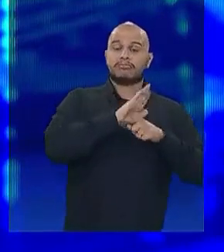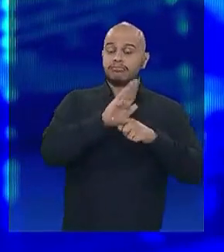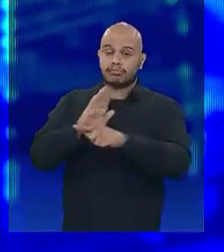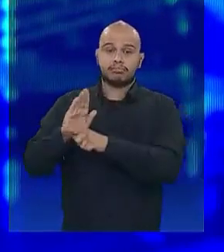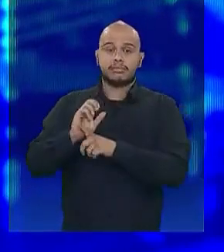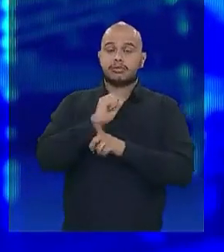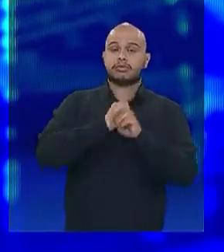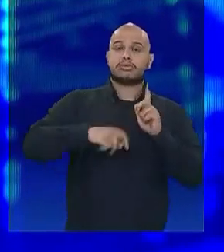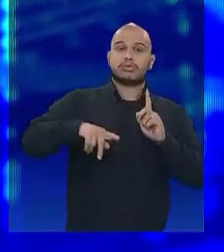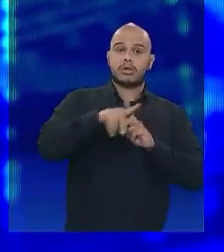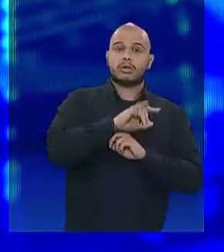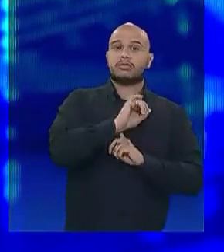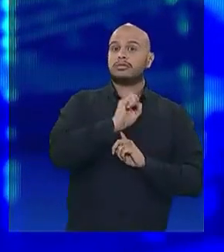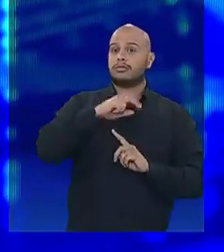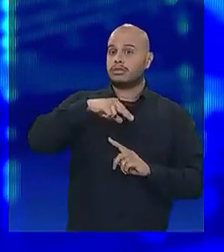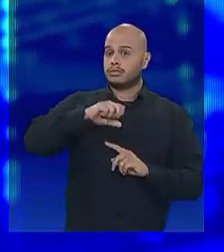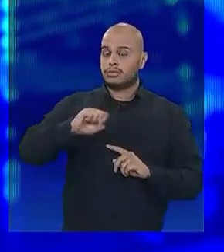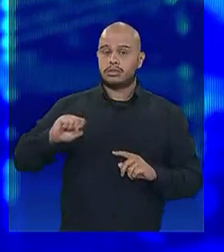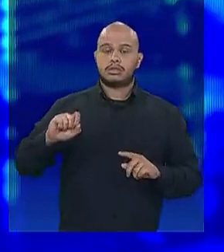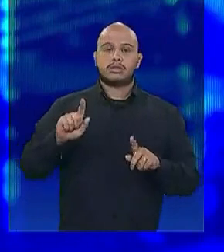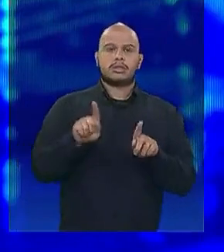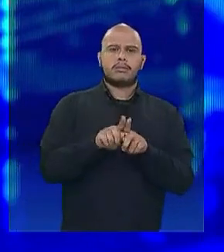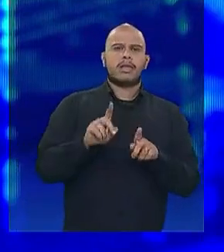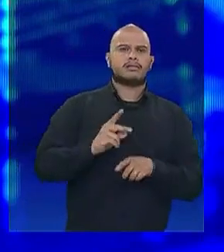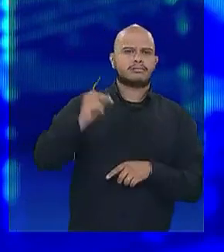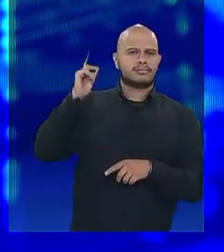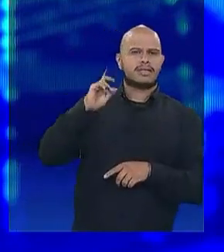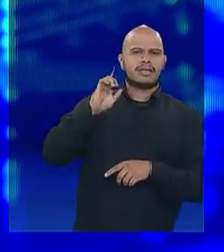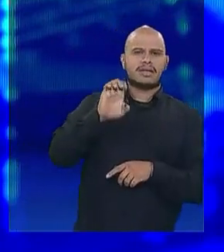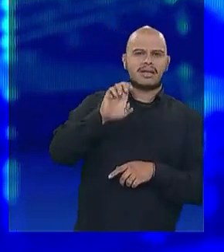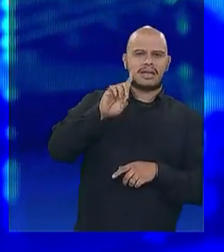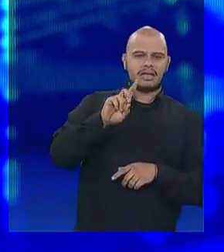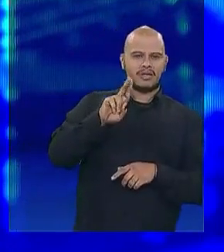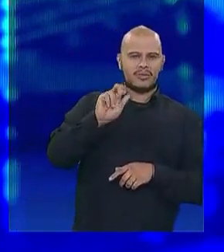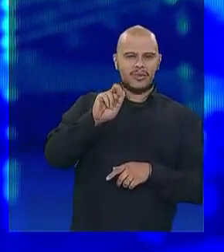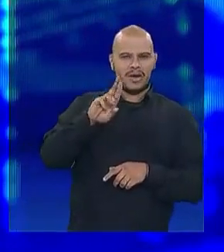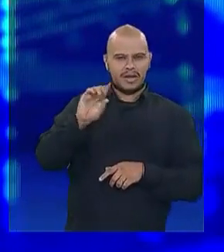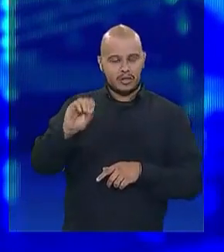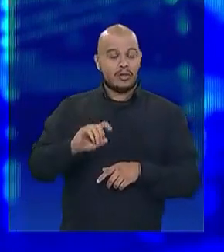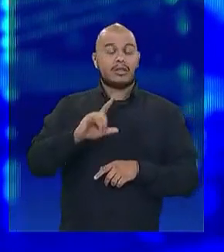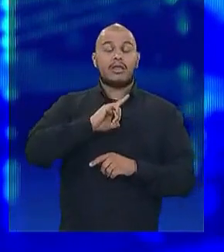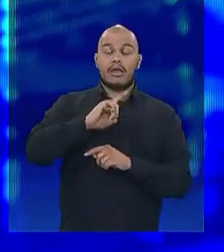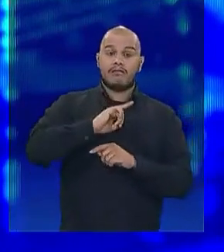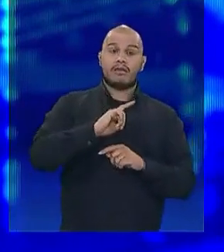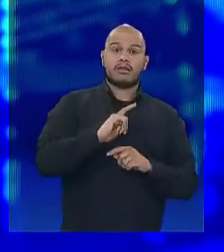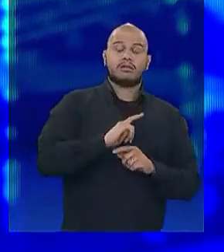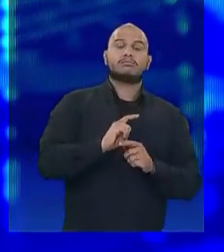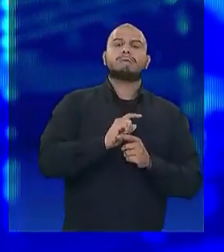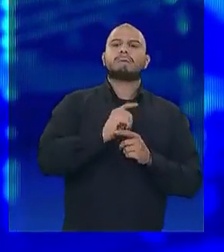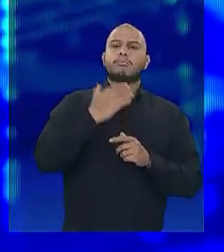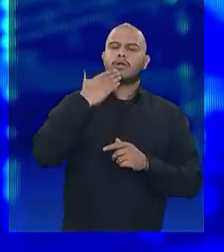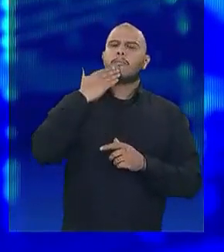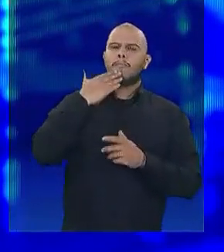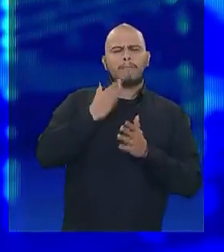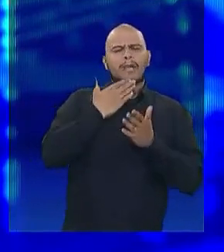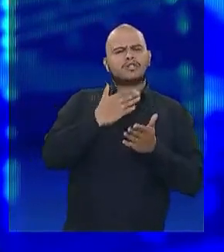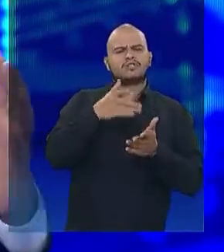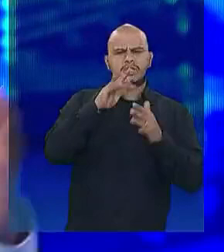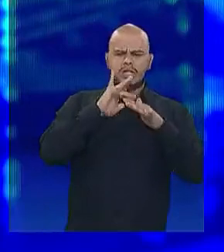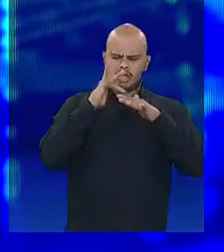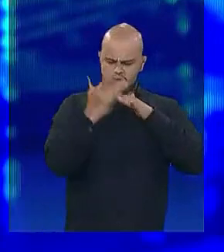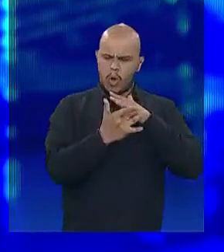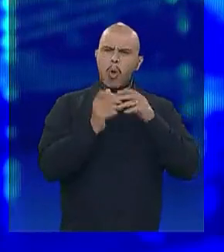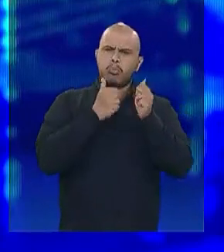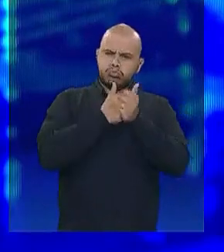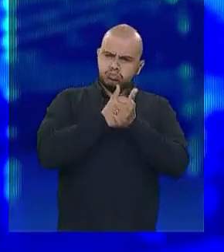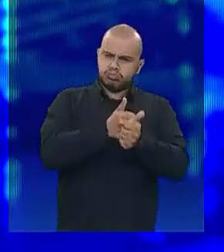O programa de renda mínima Eduardo Suplicy vai garantir mil reais por domicílio, peço que você acompanhe os detalhes nas minhas